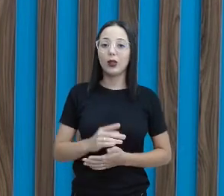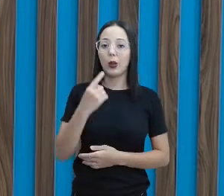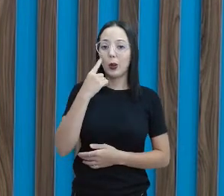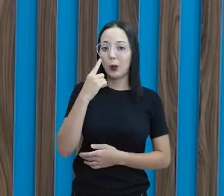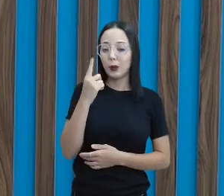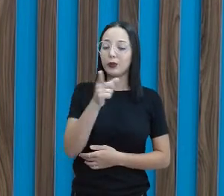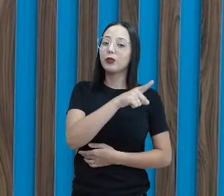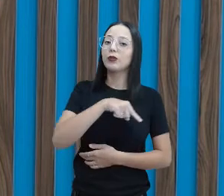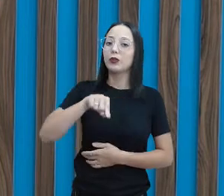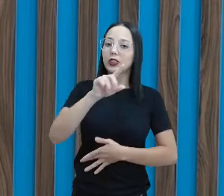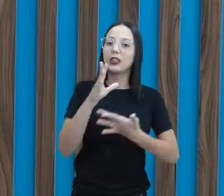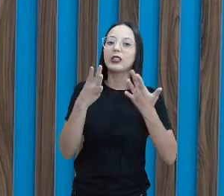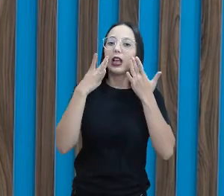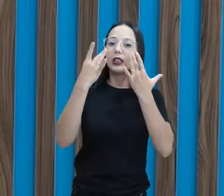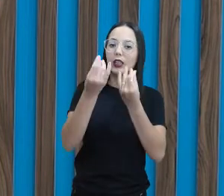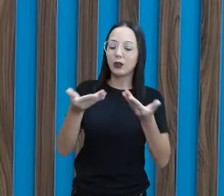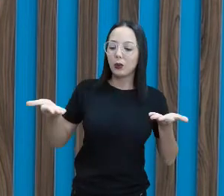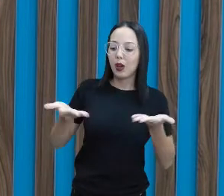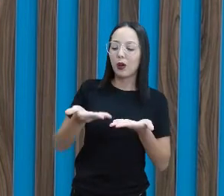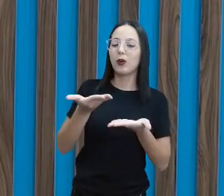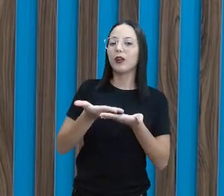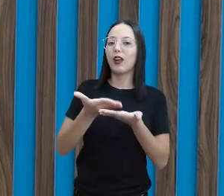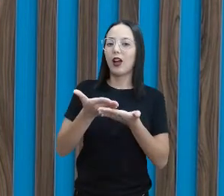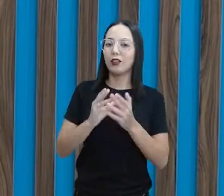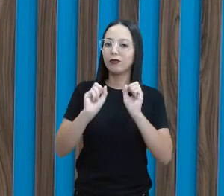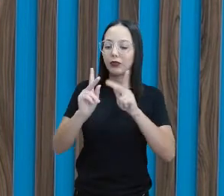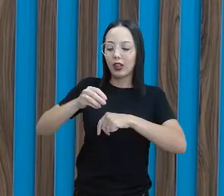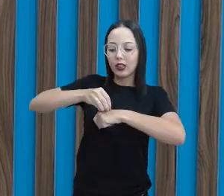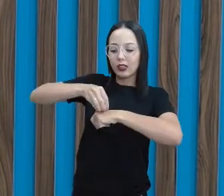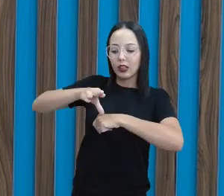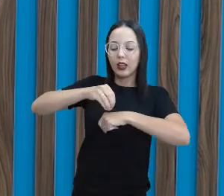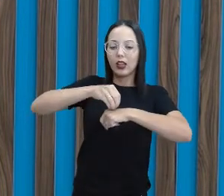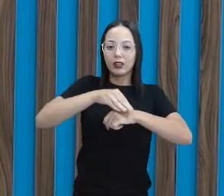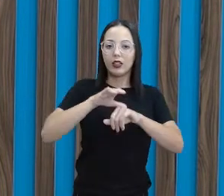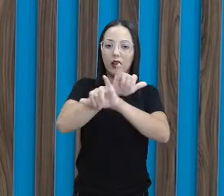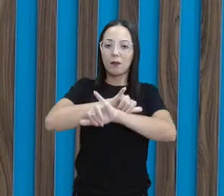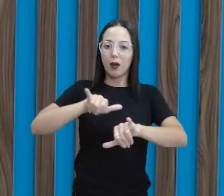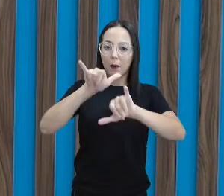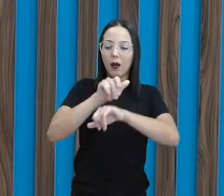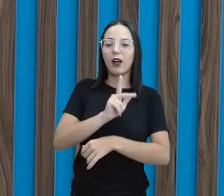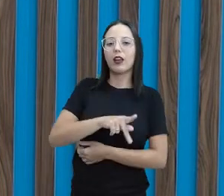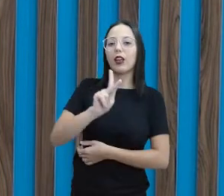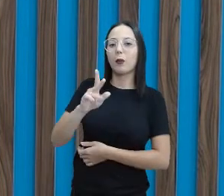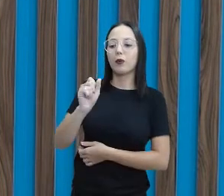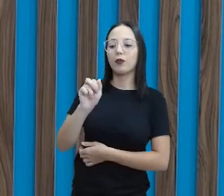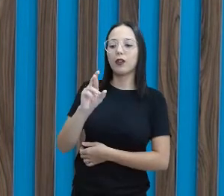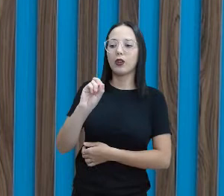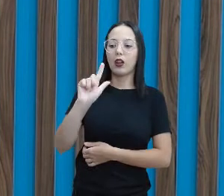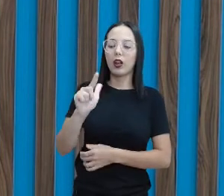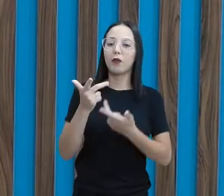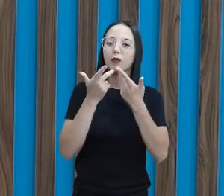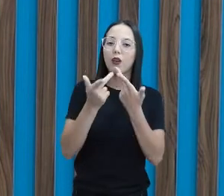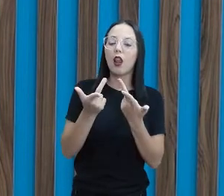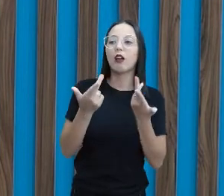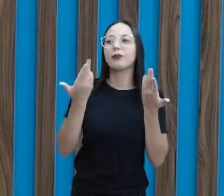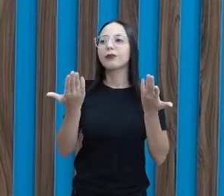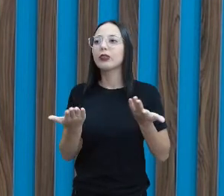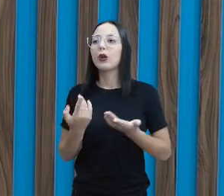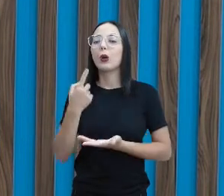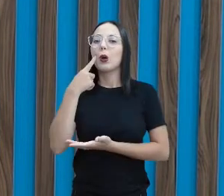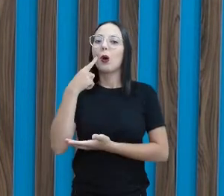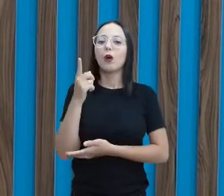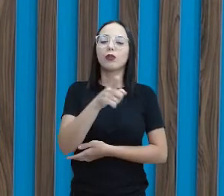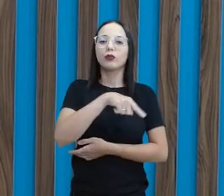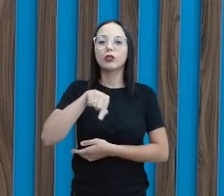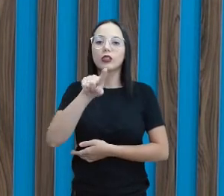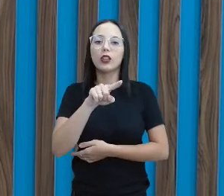vocês vão ficar atentos durante toda a aula, as dicas e as orientações que a professora Carol vai dar. E na medida que vocês já